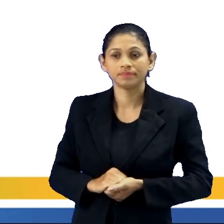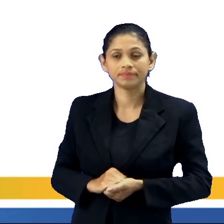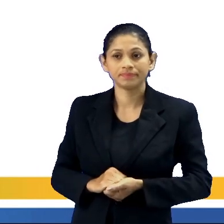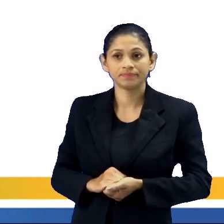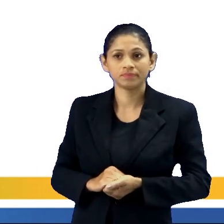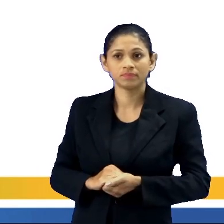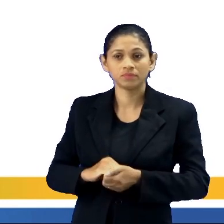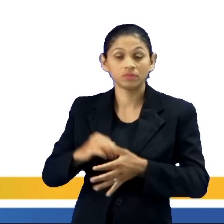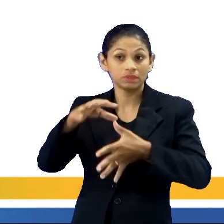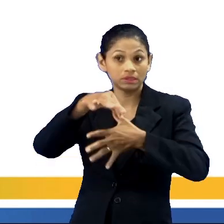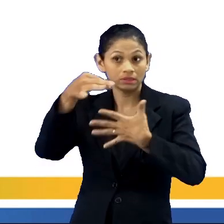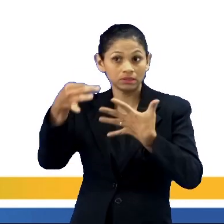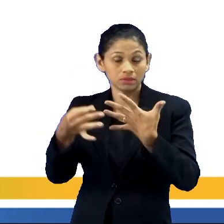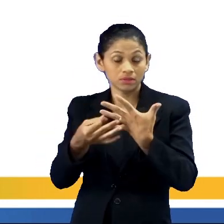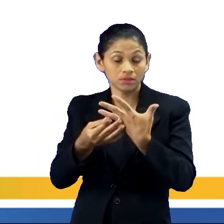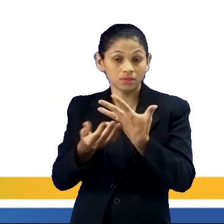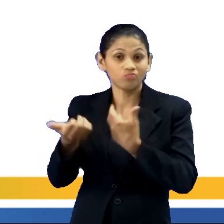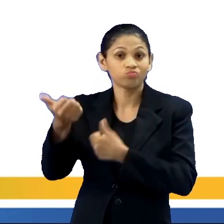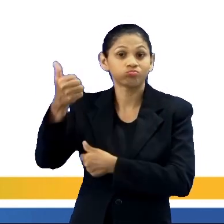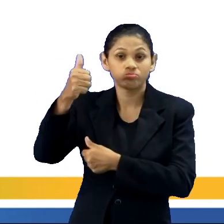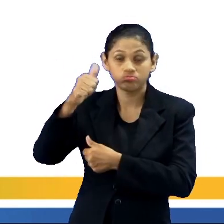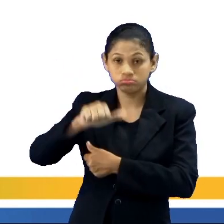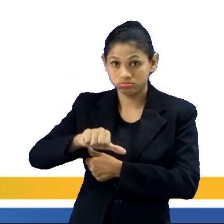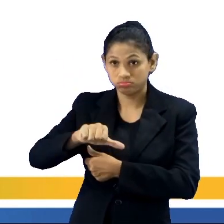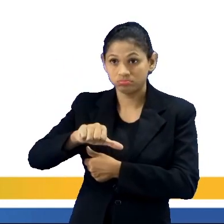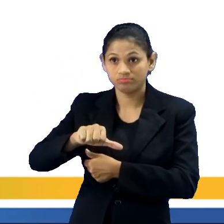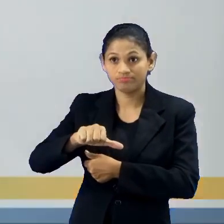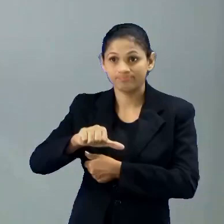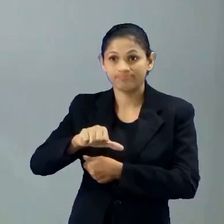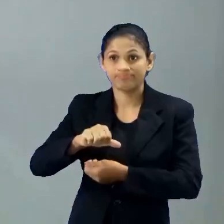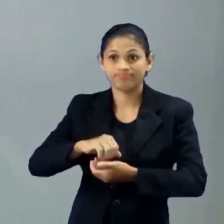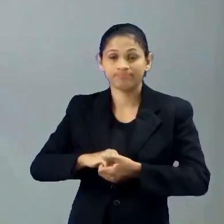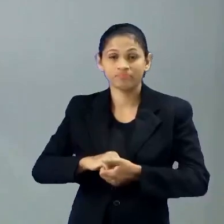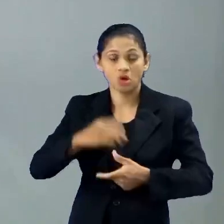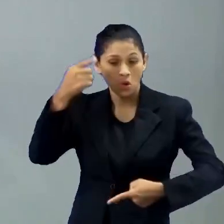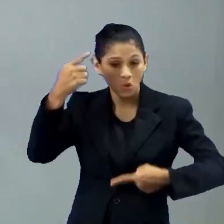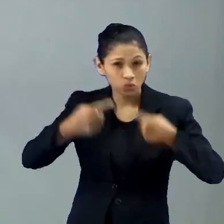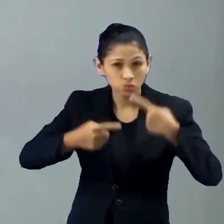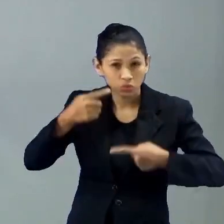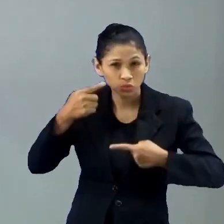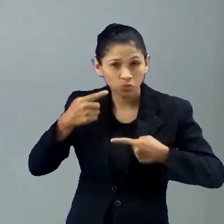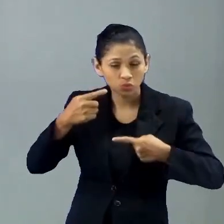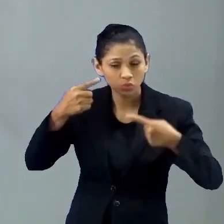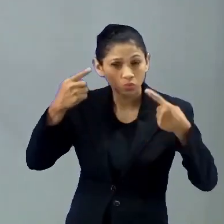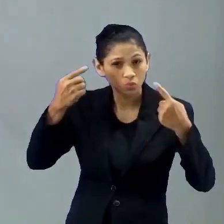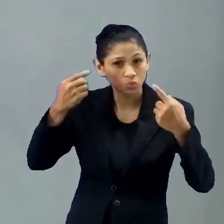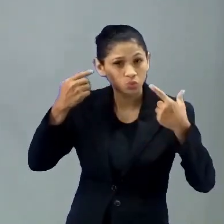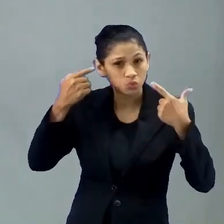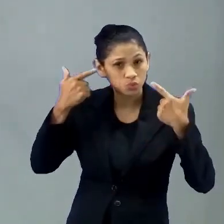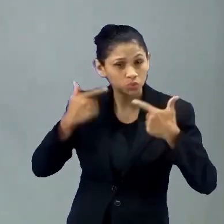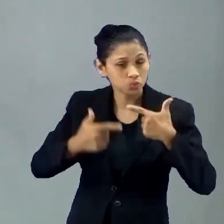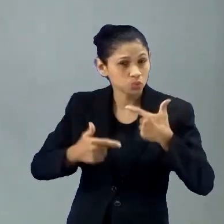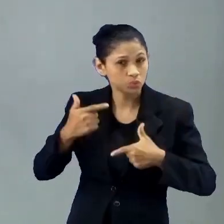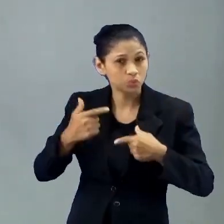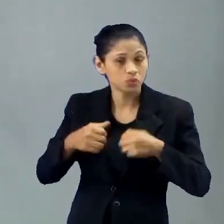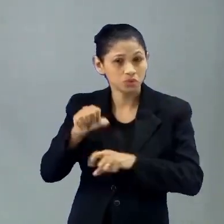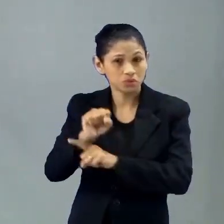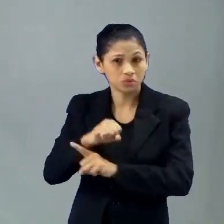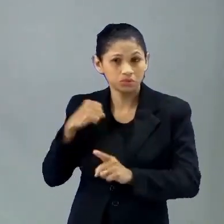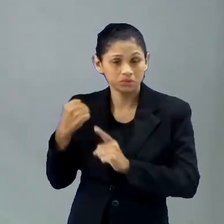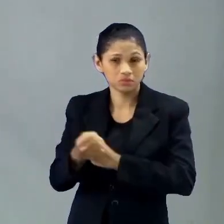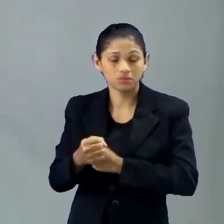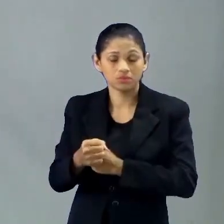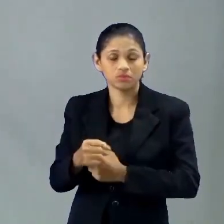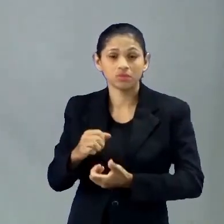Aspectos negativos. Os conflitos sociais, esse processo de reforma agrária, ele não é fácil.